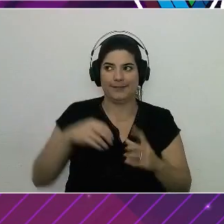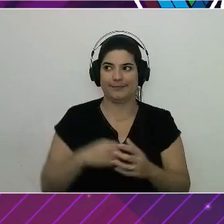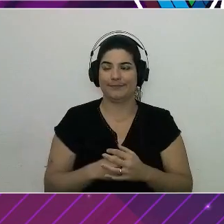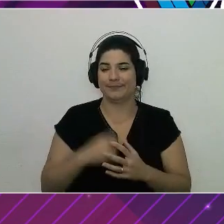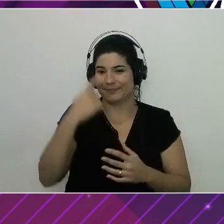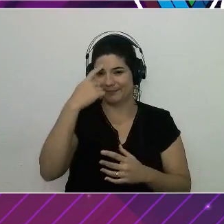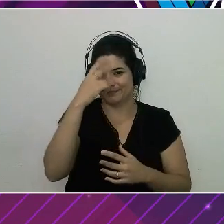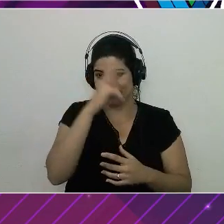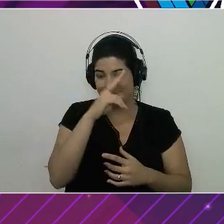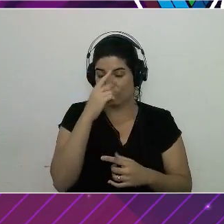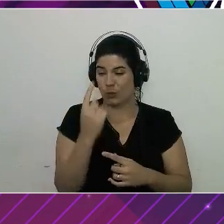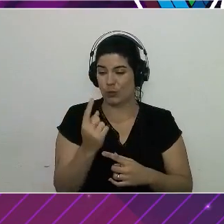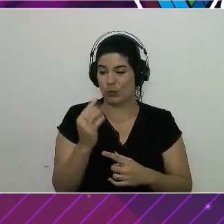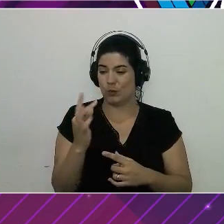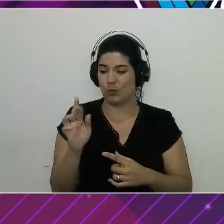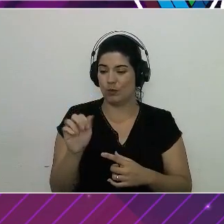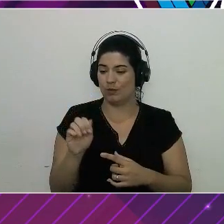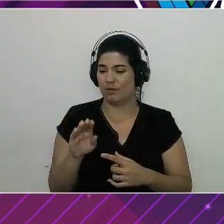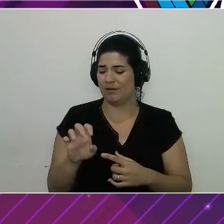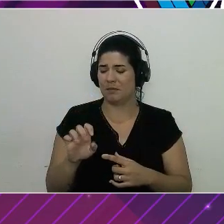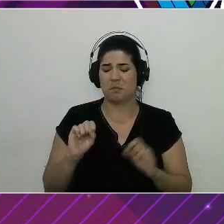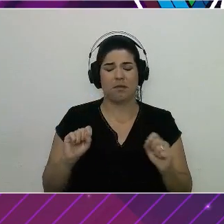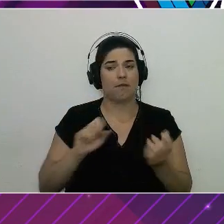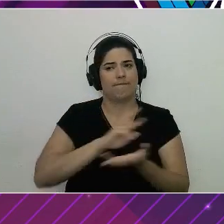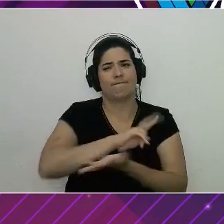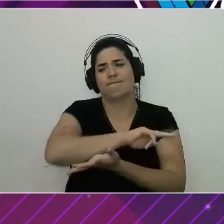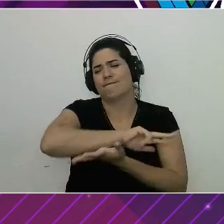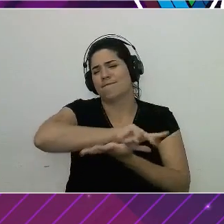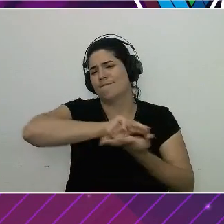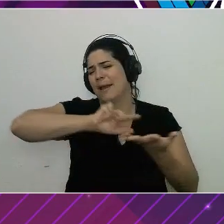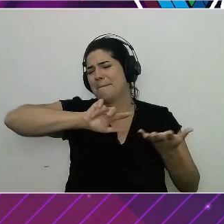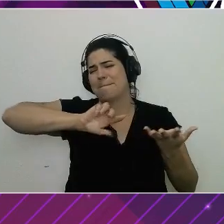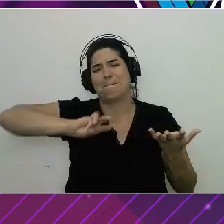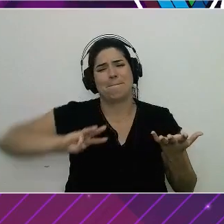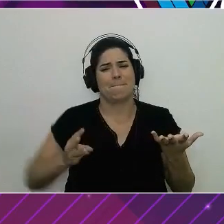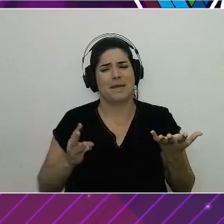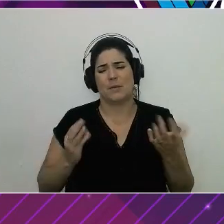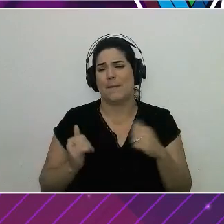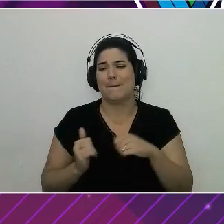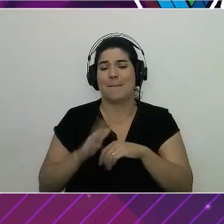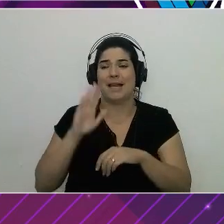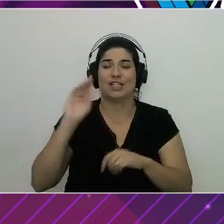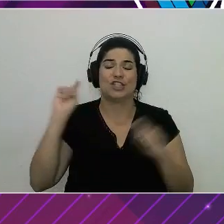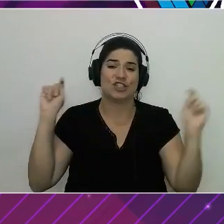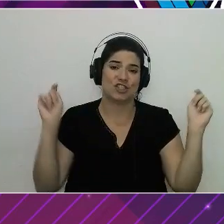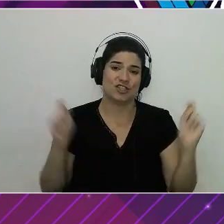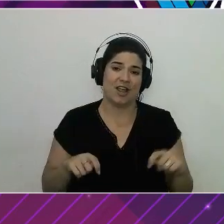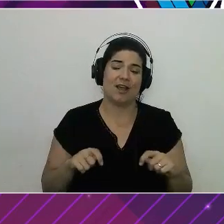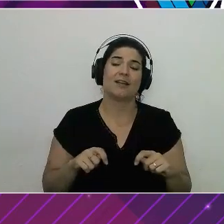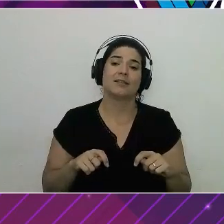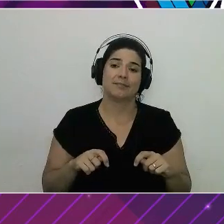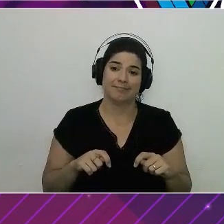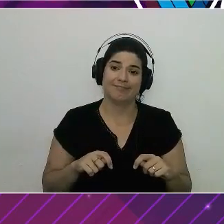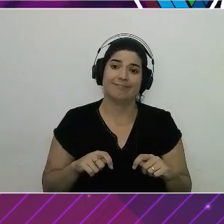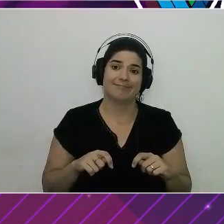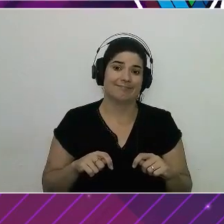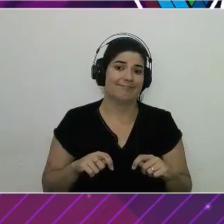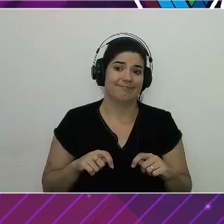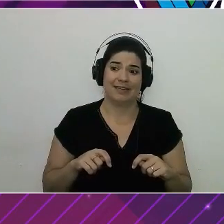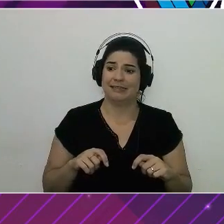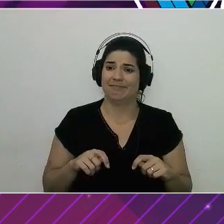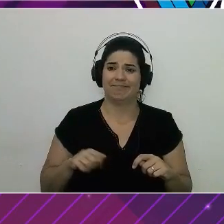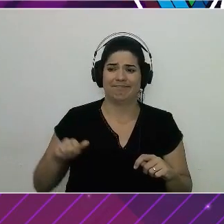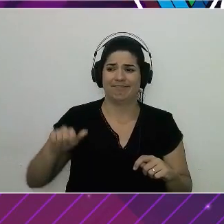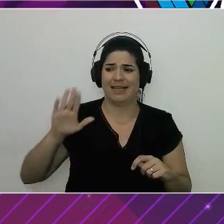pode ter centenas, dezenas, milhares, já vi até de dezenas de milhares de spans, dependendo da